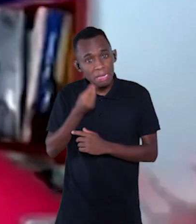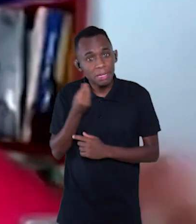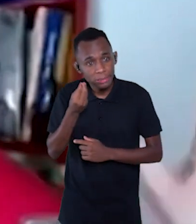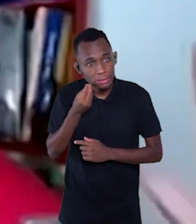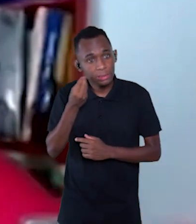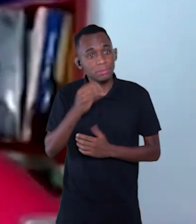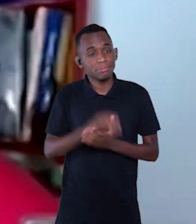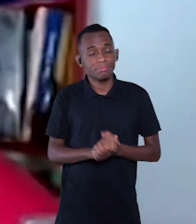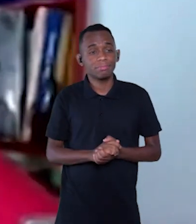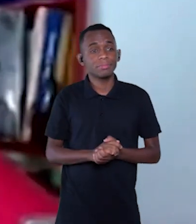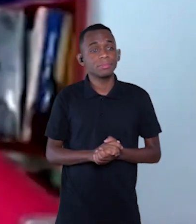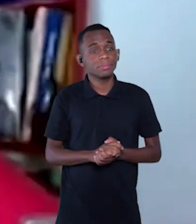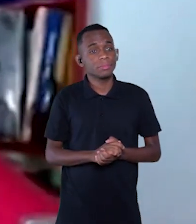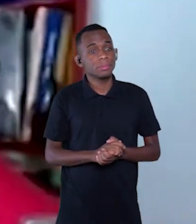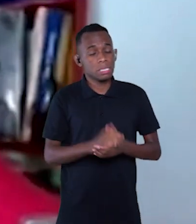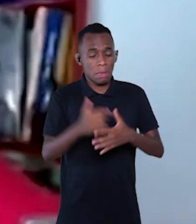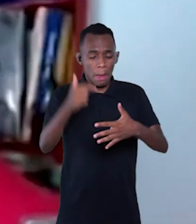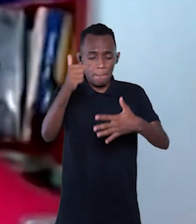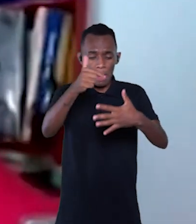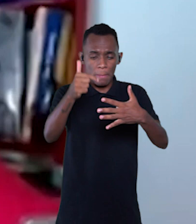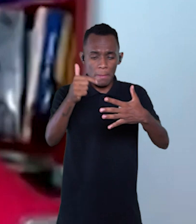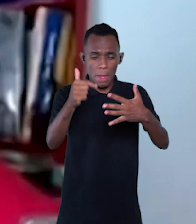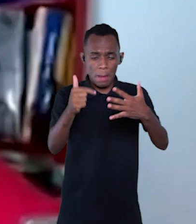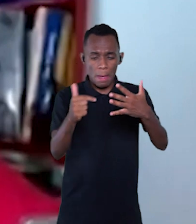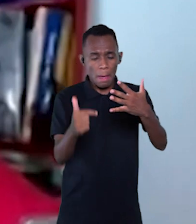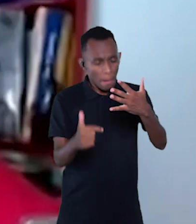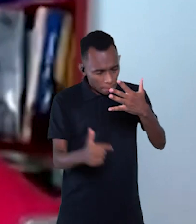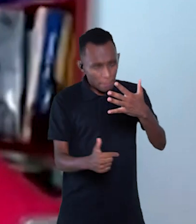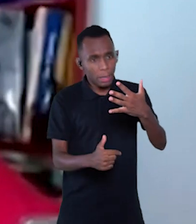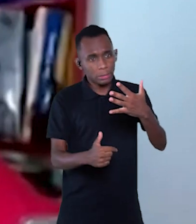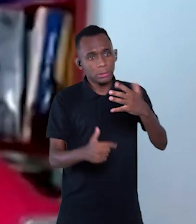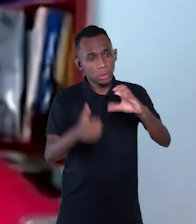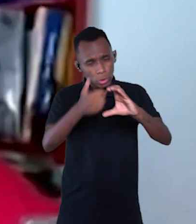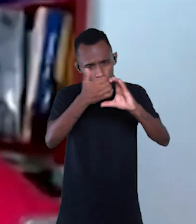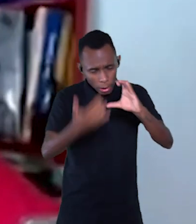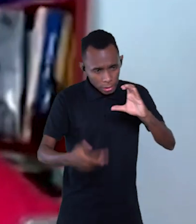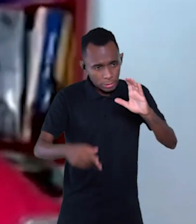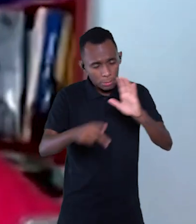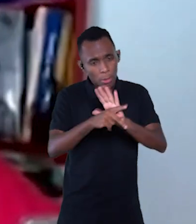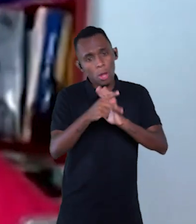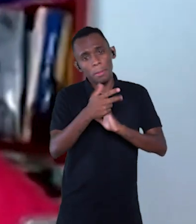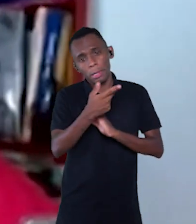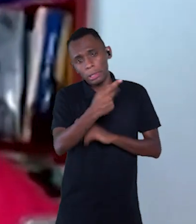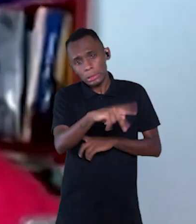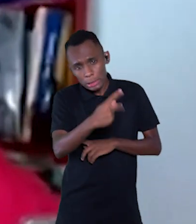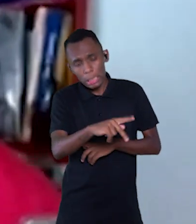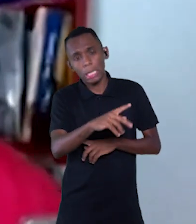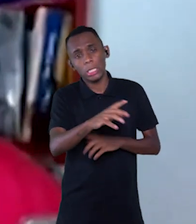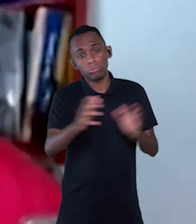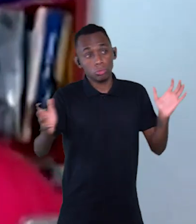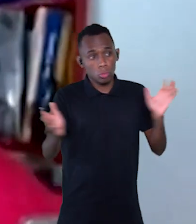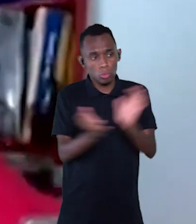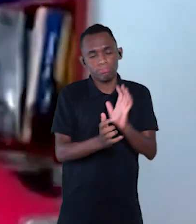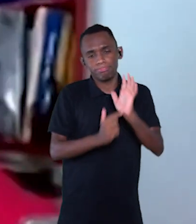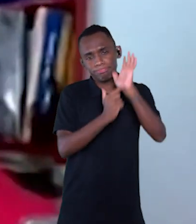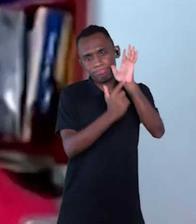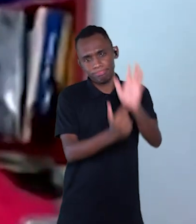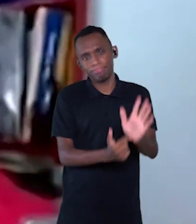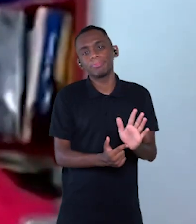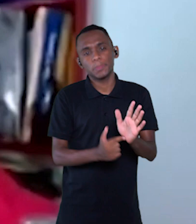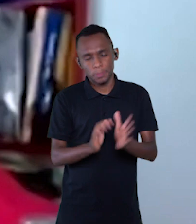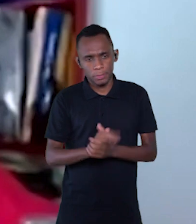assim por diante, assim, nos diversos, como é que eu posso dizer, nos lugares, né, na coletividade que se apresenta.